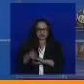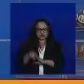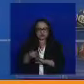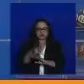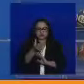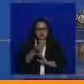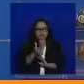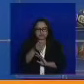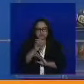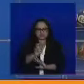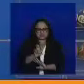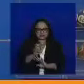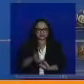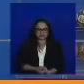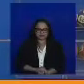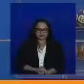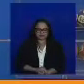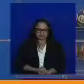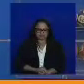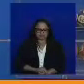65.